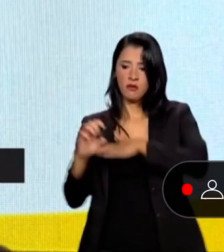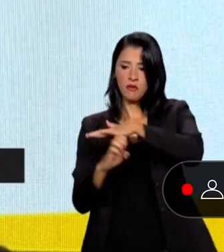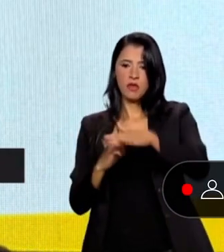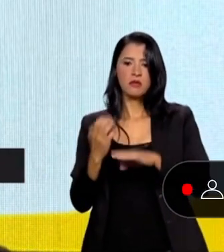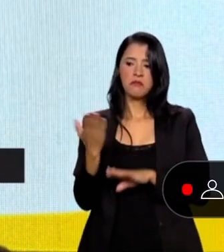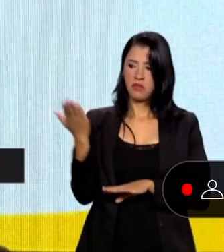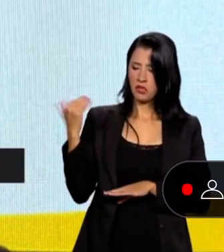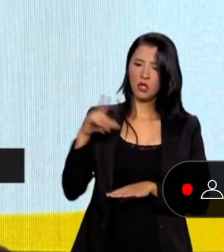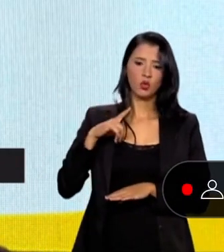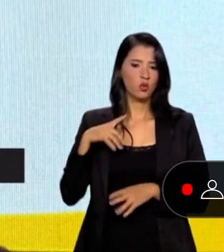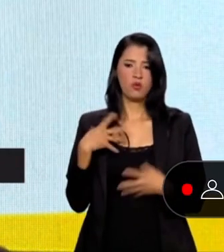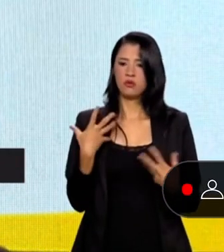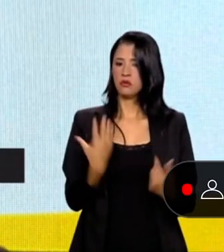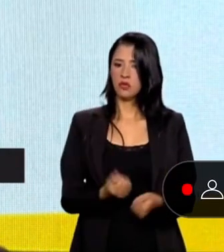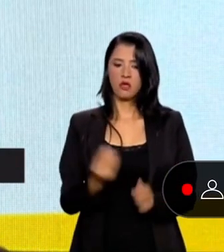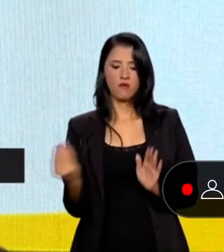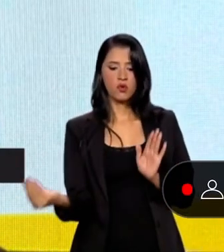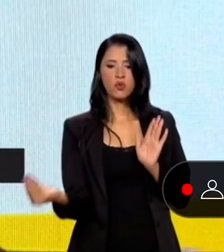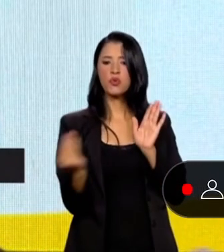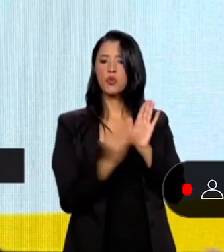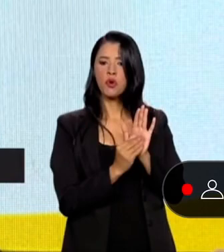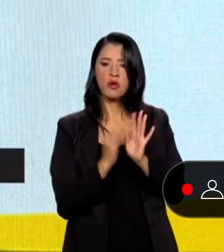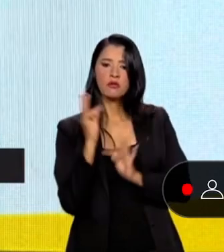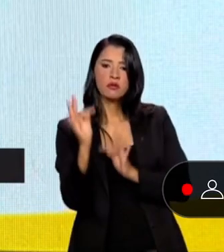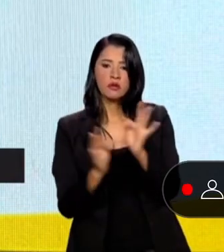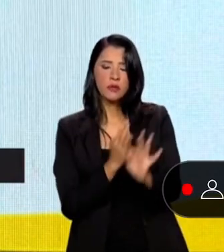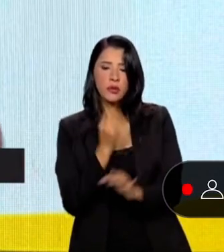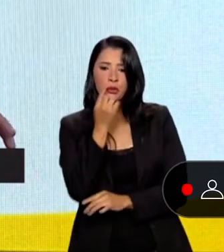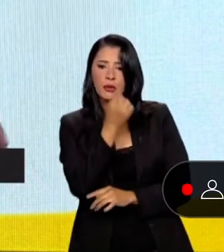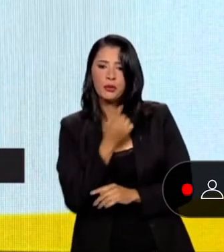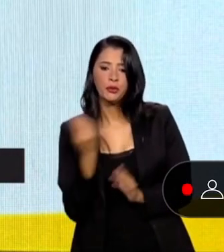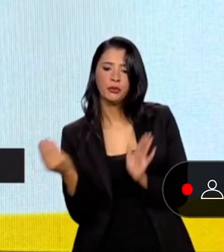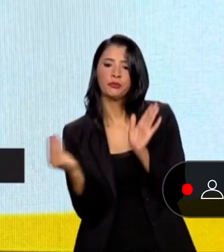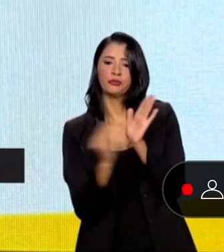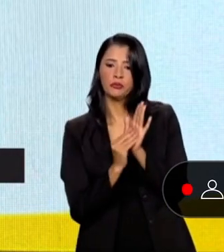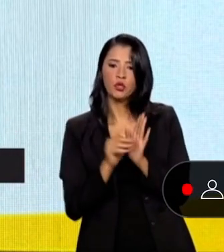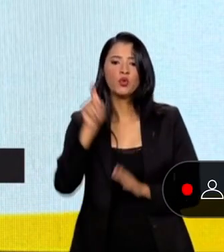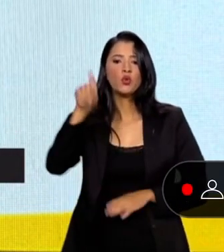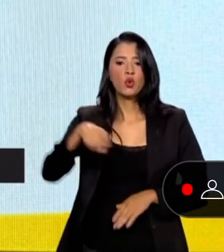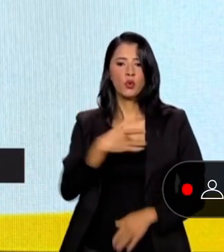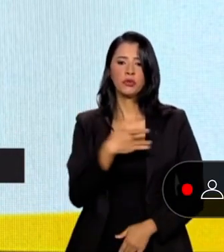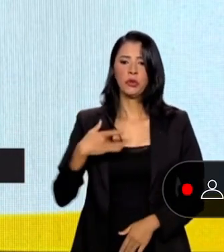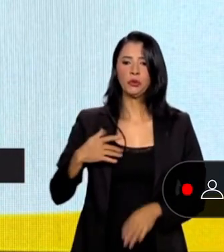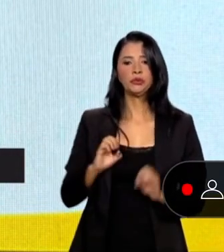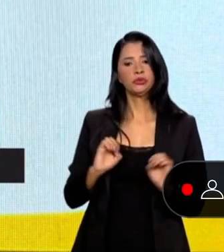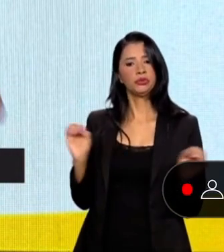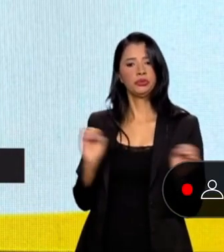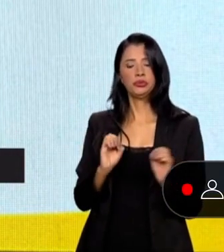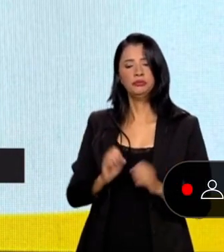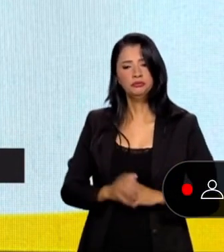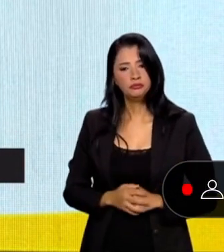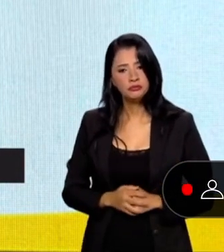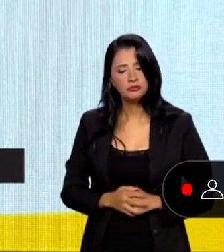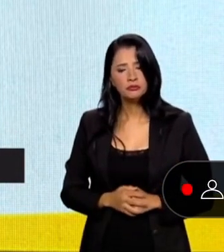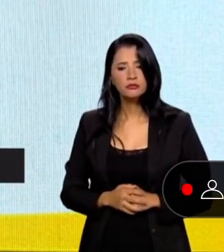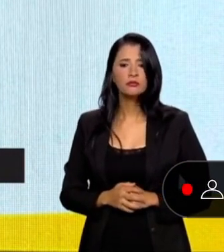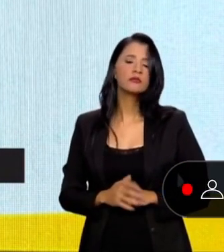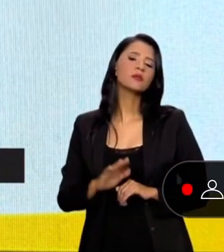não aceitavam colocar tratamento odontológico no plano de saúde. Ou